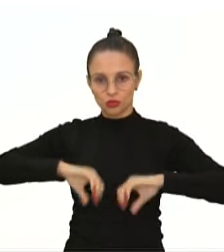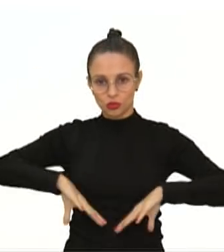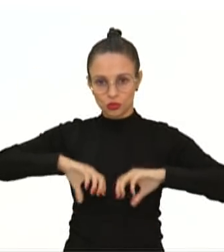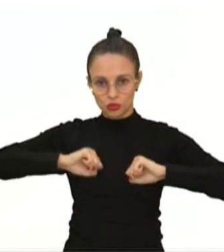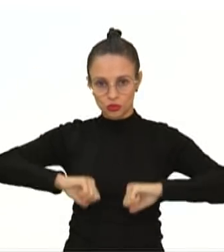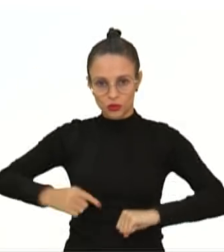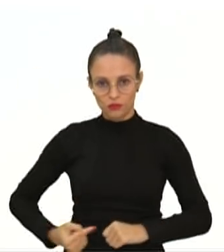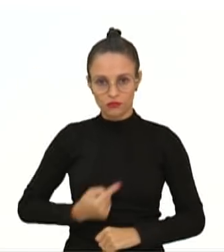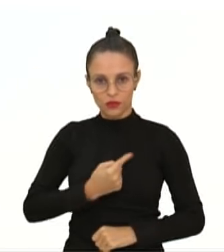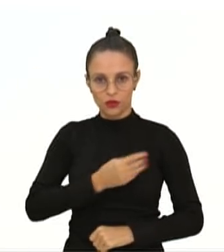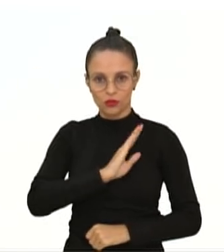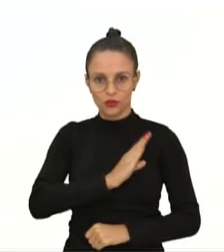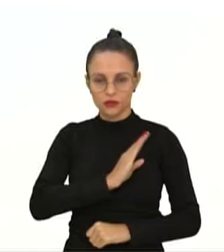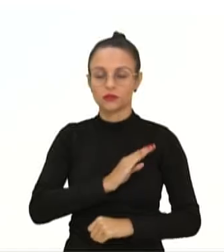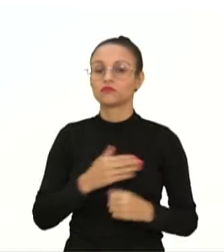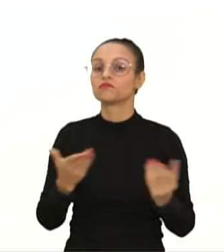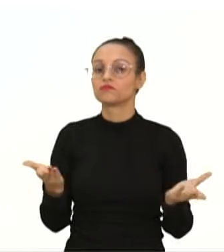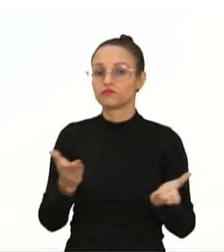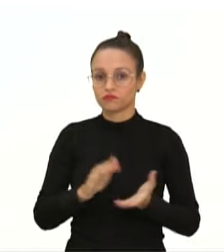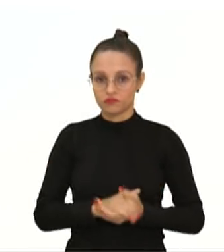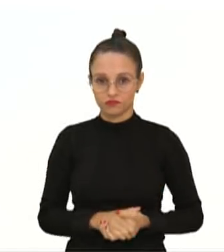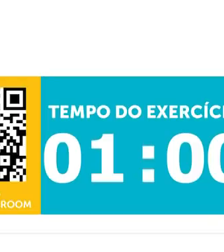o coração? E aí?